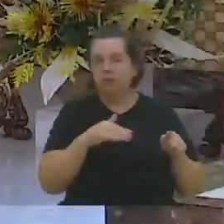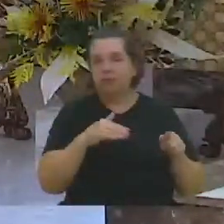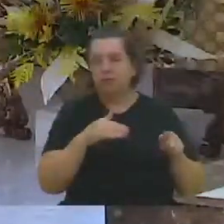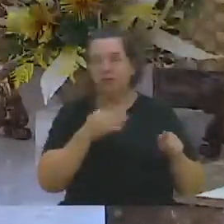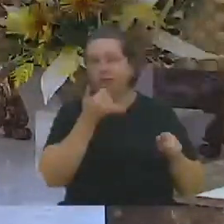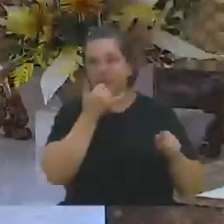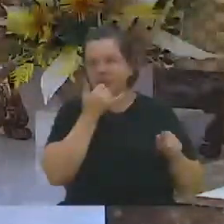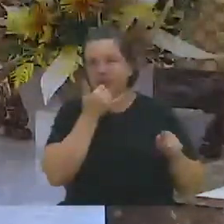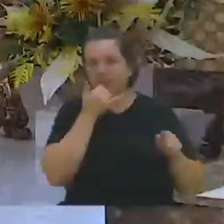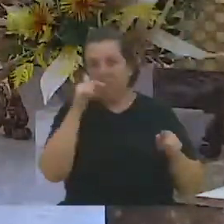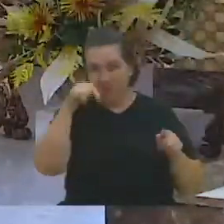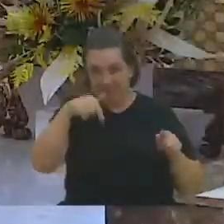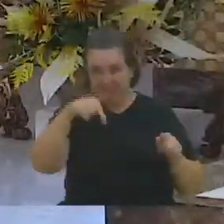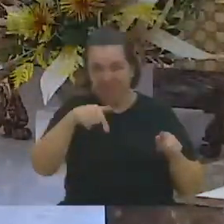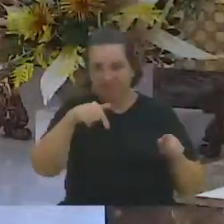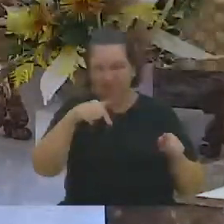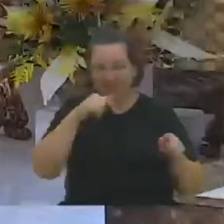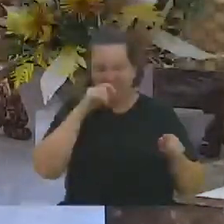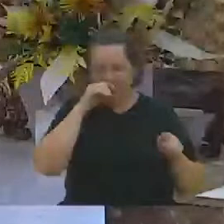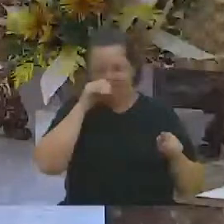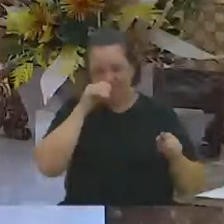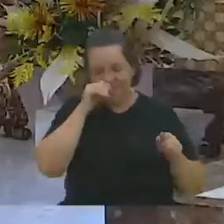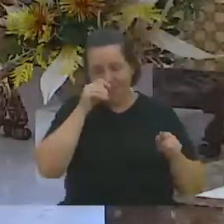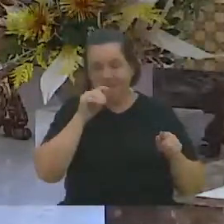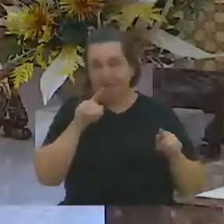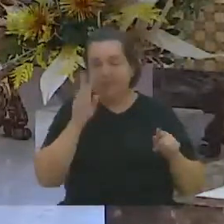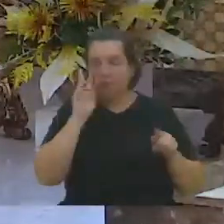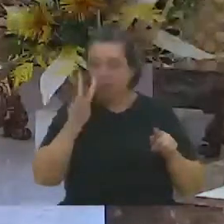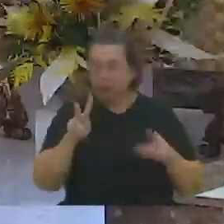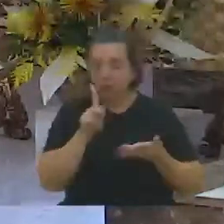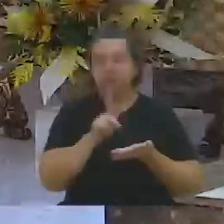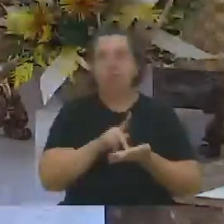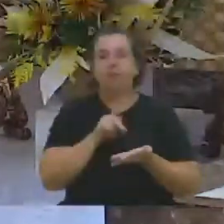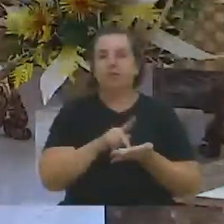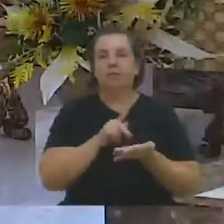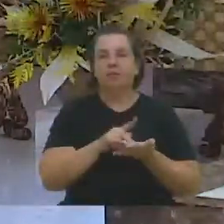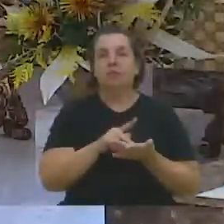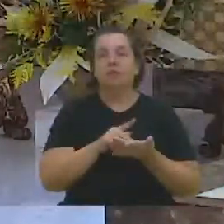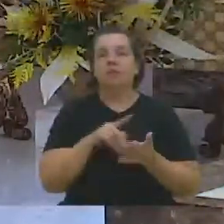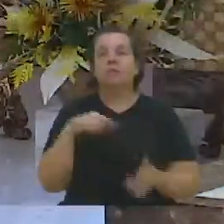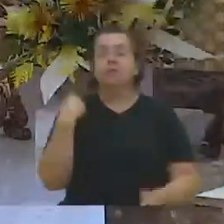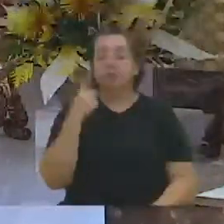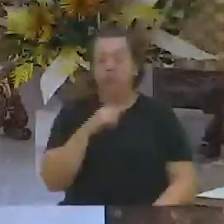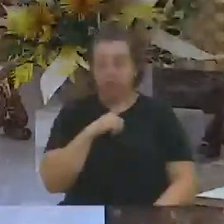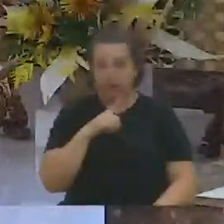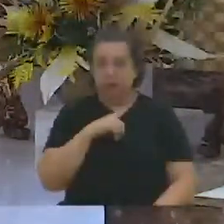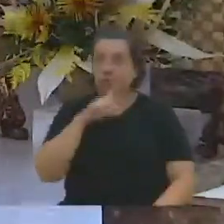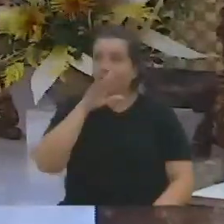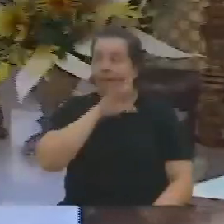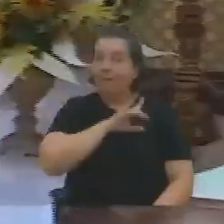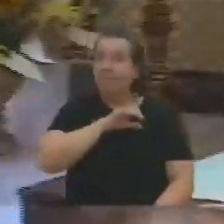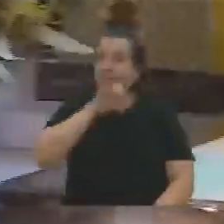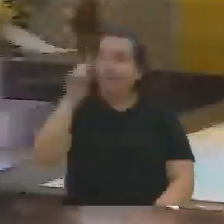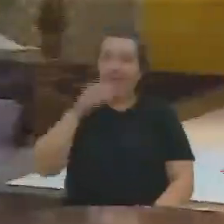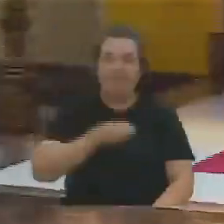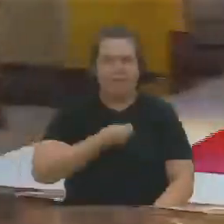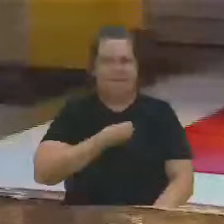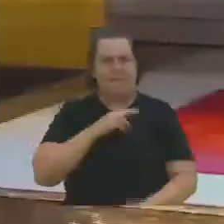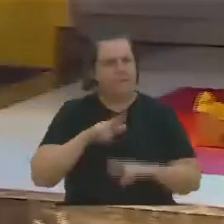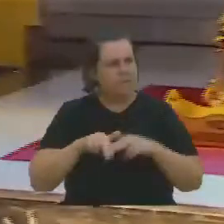misericórdia, contemplarmos verdadeiramente que temos um Deus vivo por